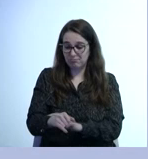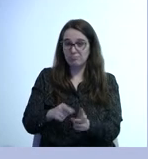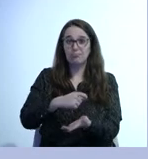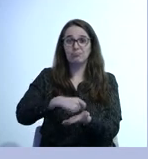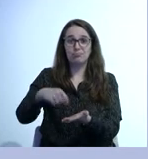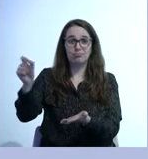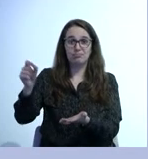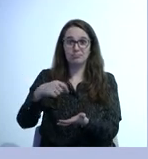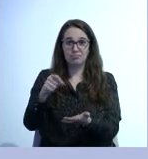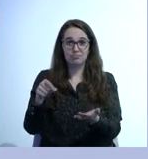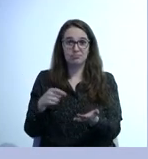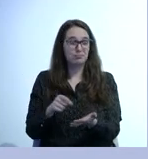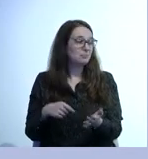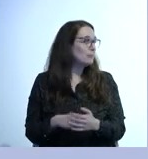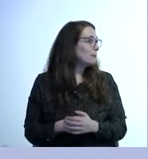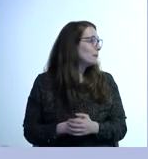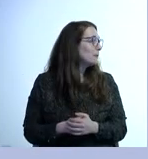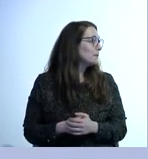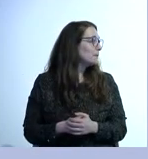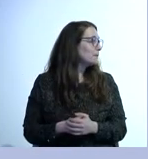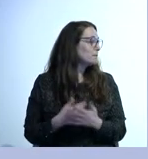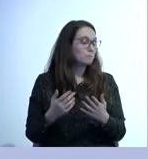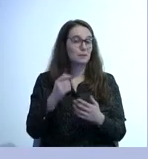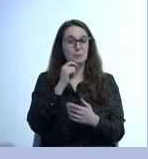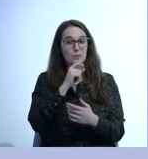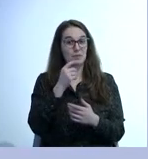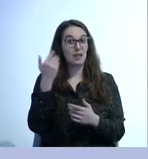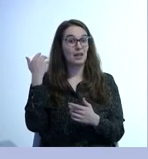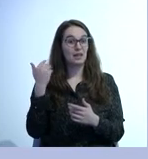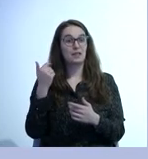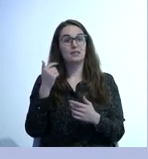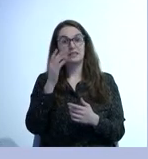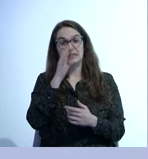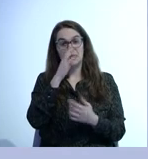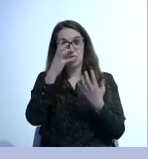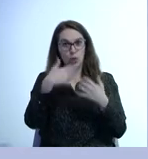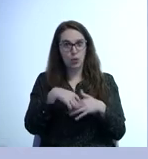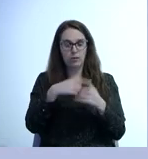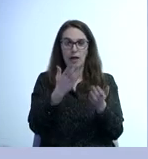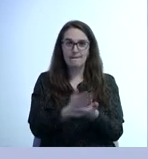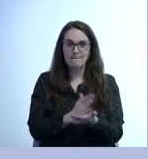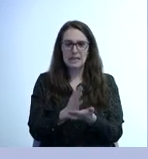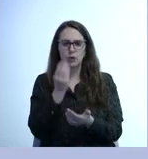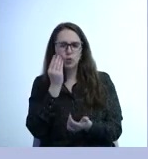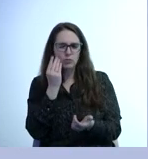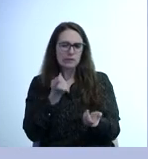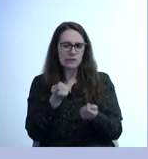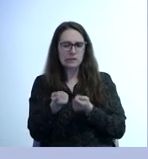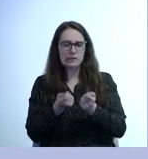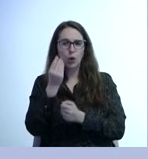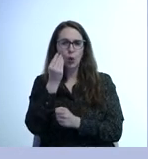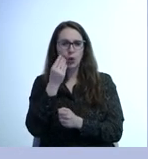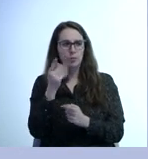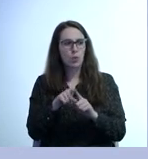hipóteses diferentes naqueles períodos iniciais de projeto, de dúvida, de incerteza, e, portanto, há